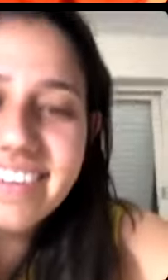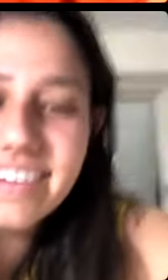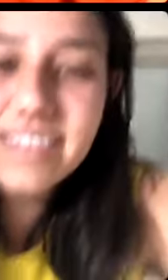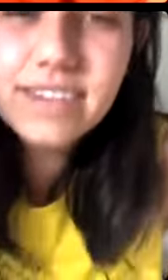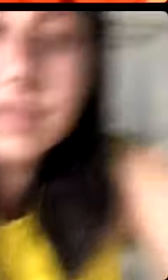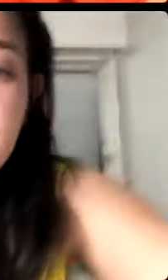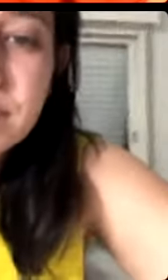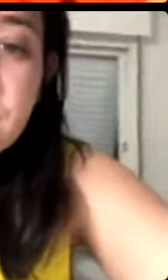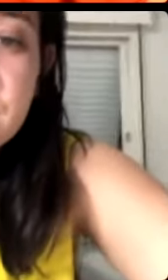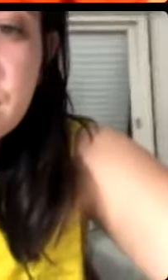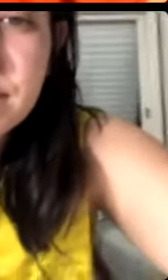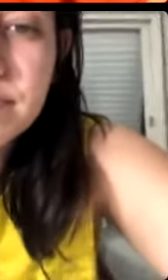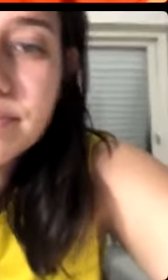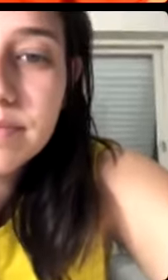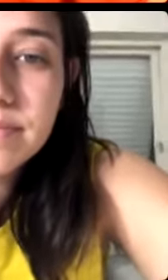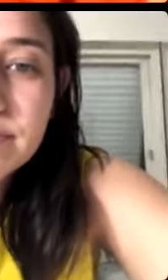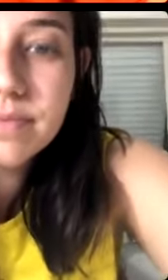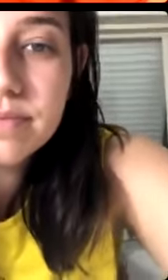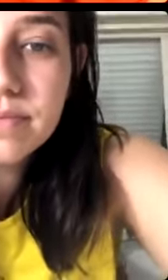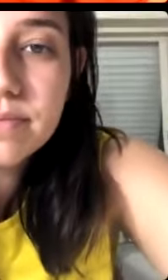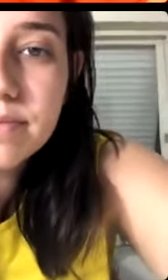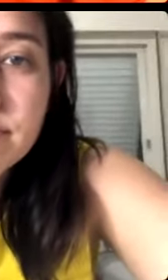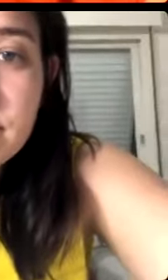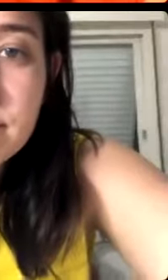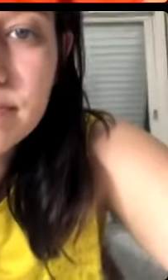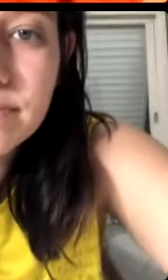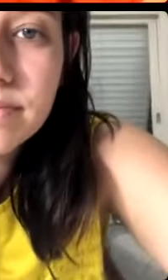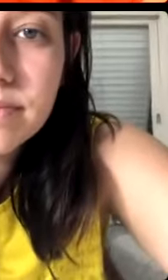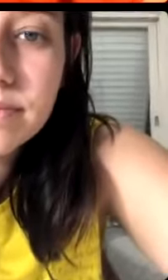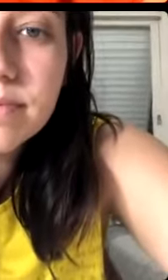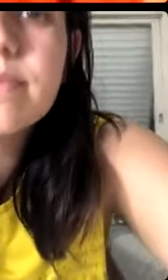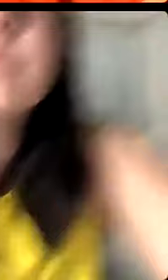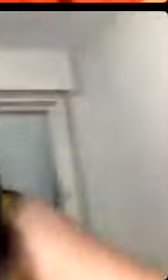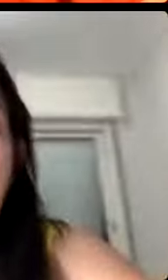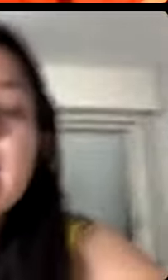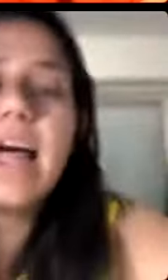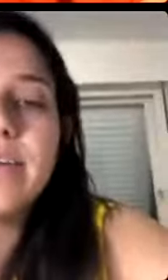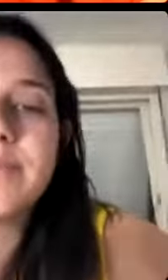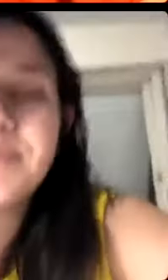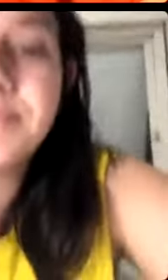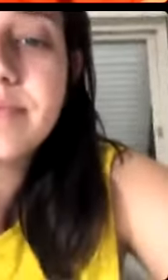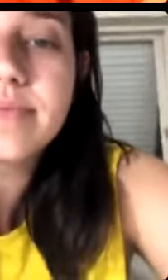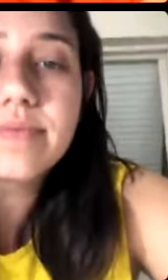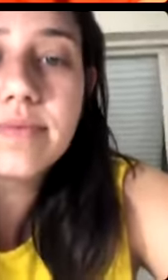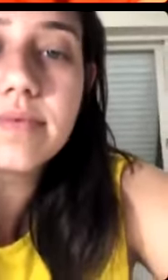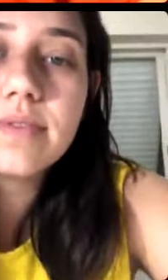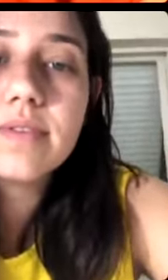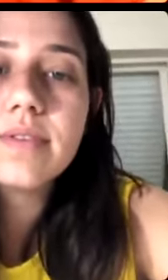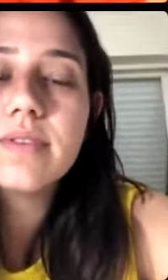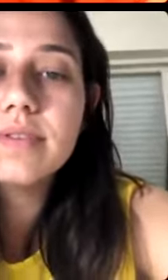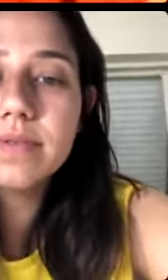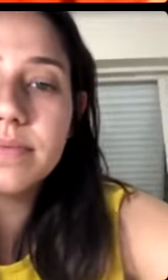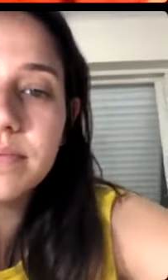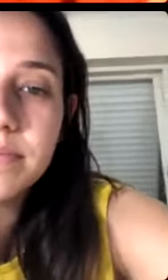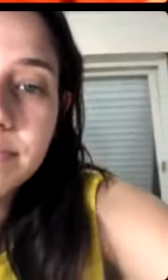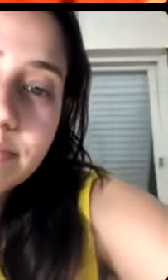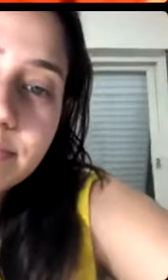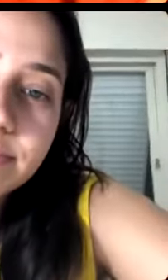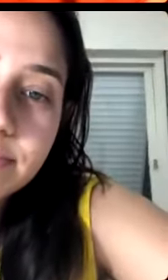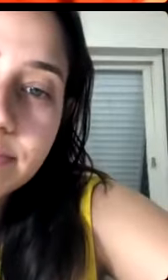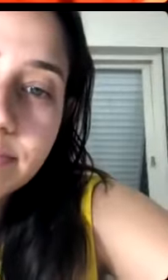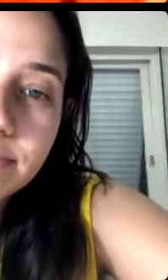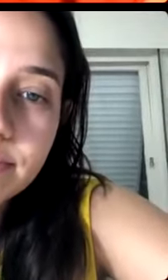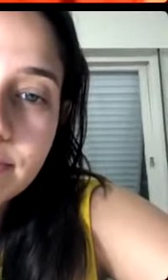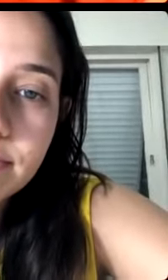Bom, mas eu acredito que tu pode seguir Claro. contando um pouquinho, Domênica, como é